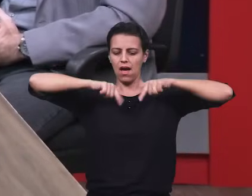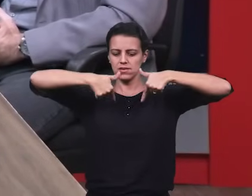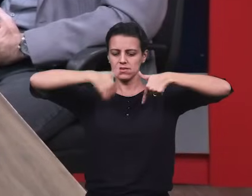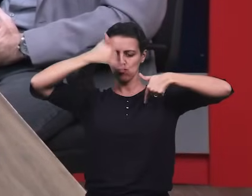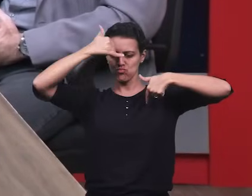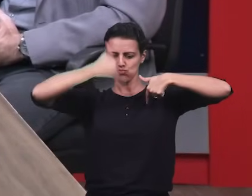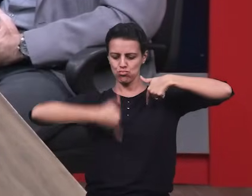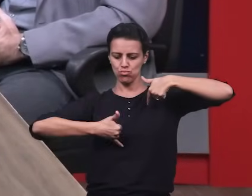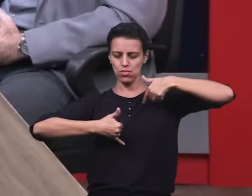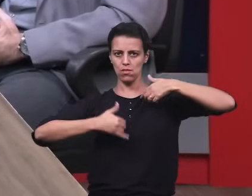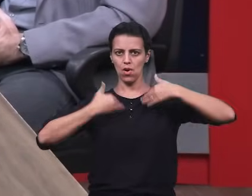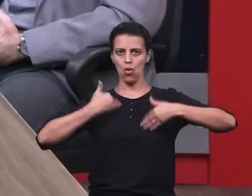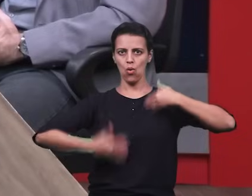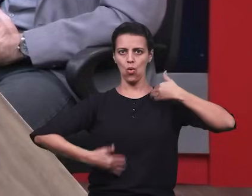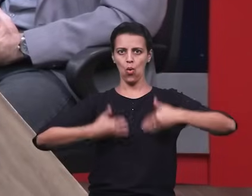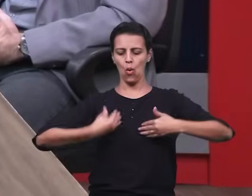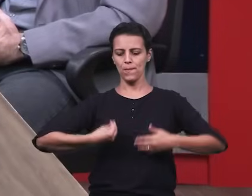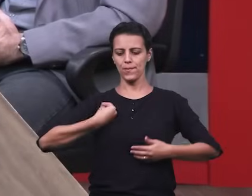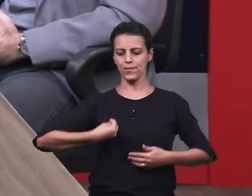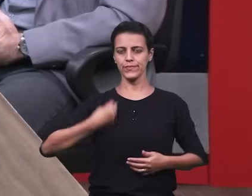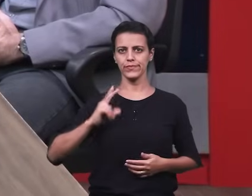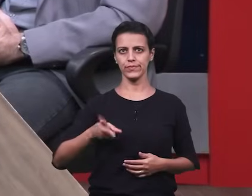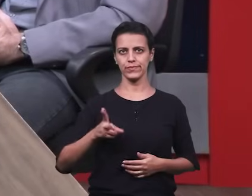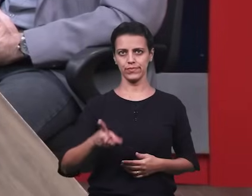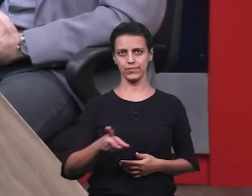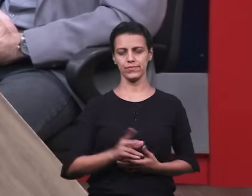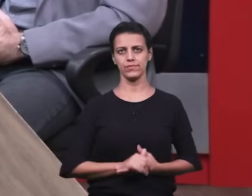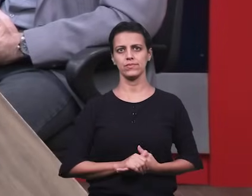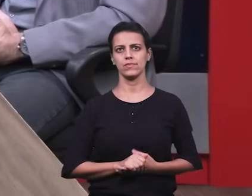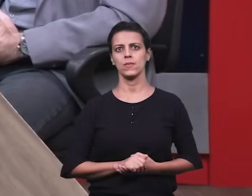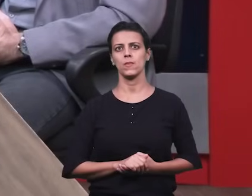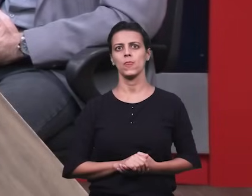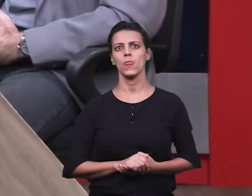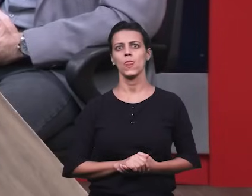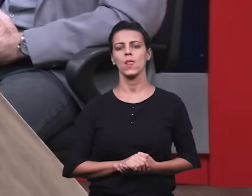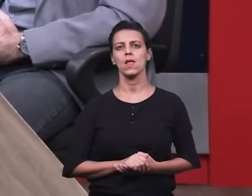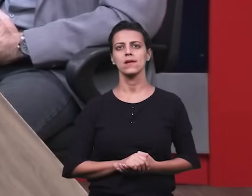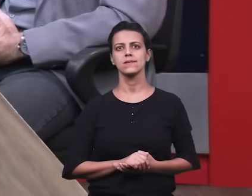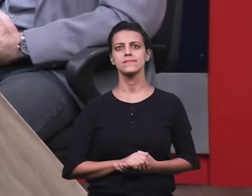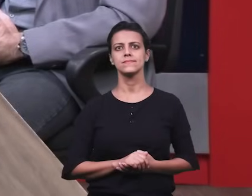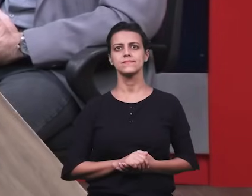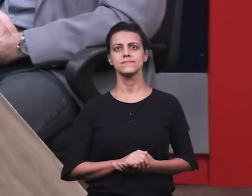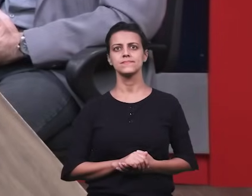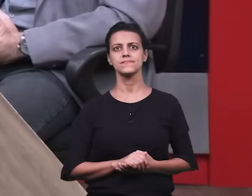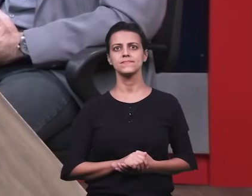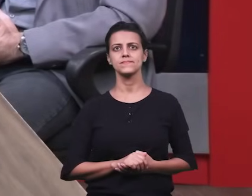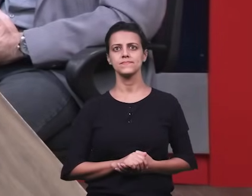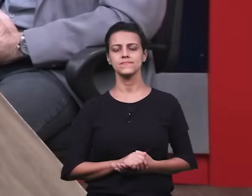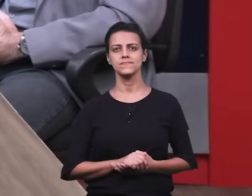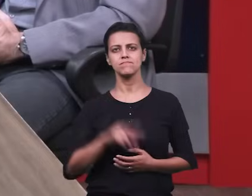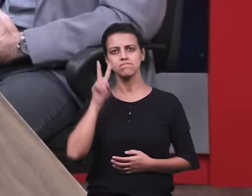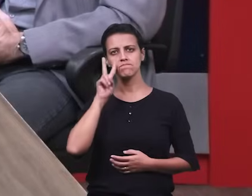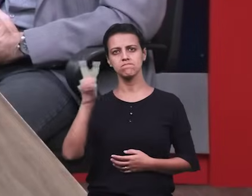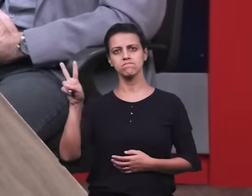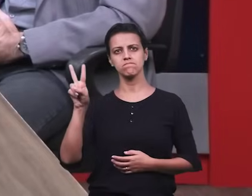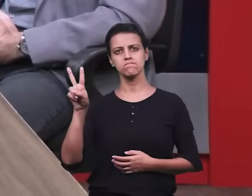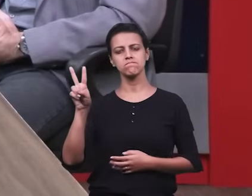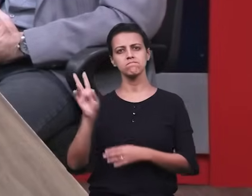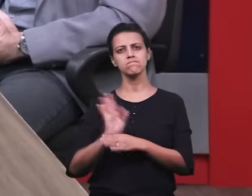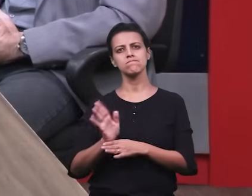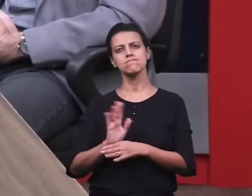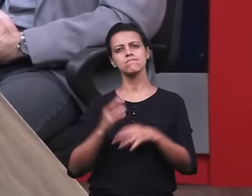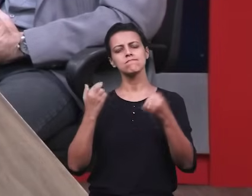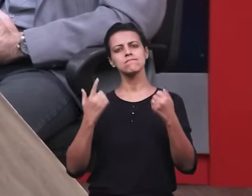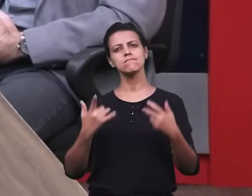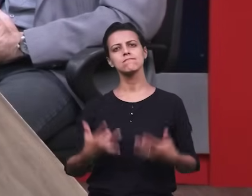o corpo sempre vivo. Pode passar o próximo, que agora nós vamos ver esse vídeo